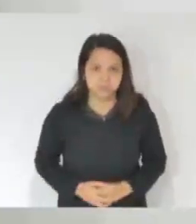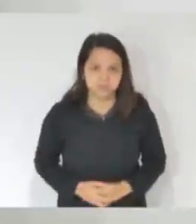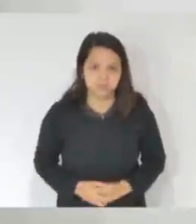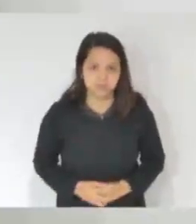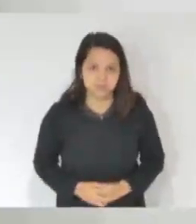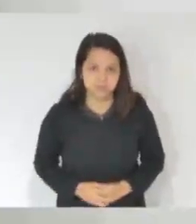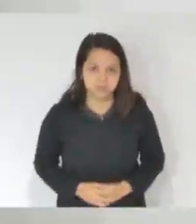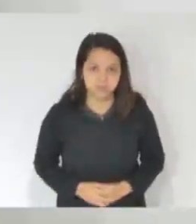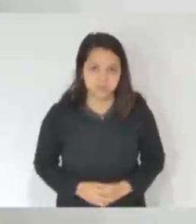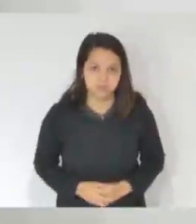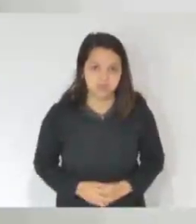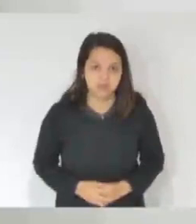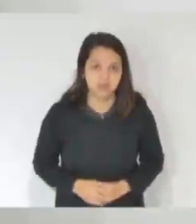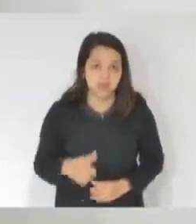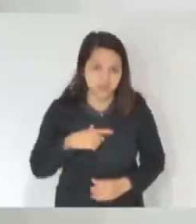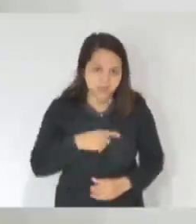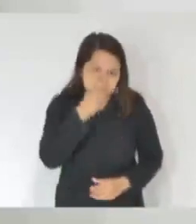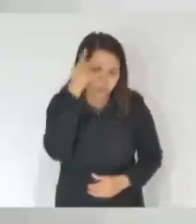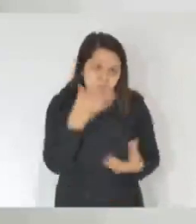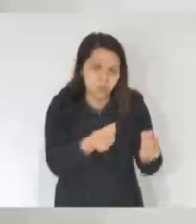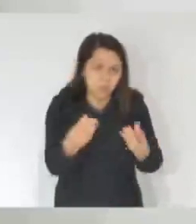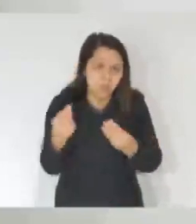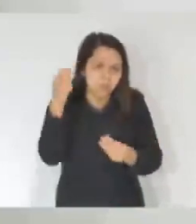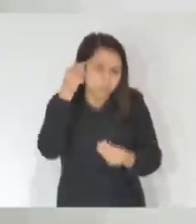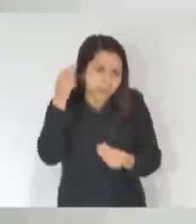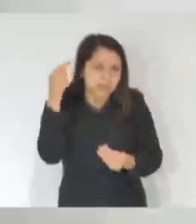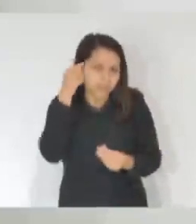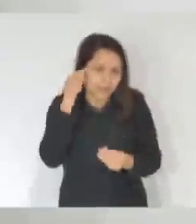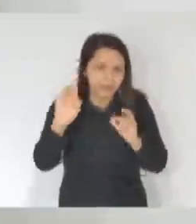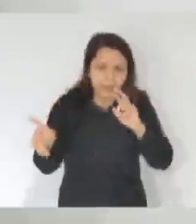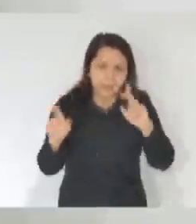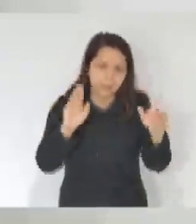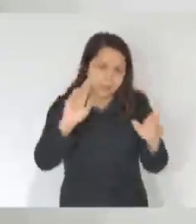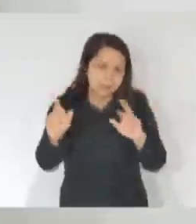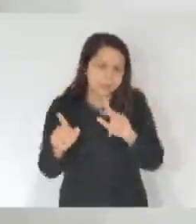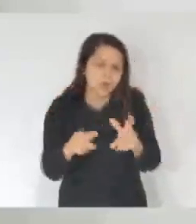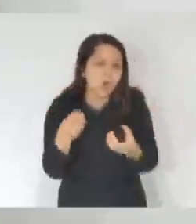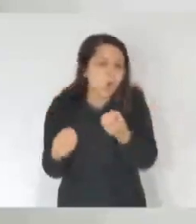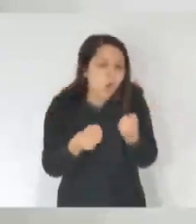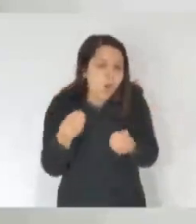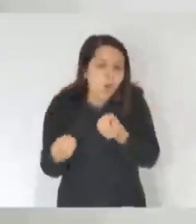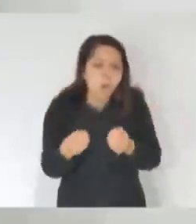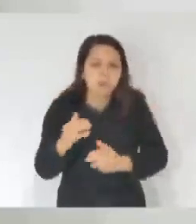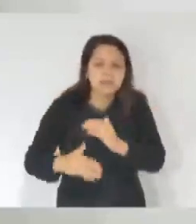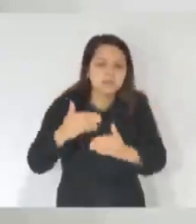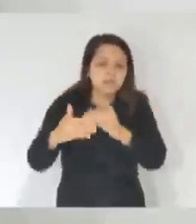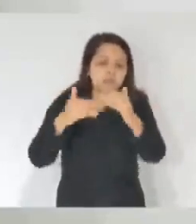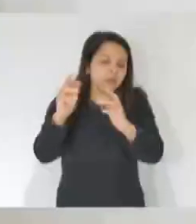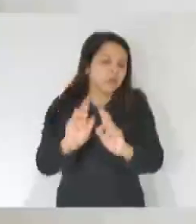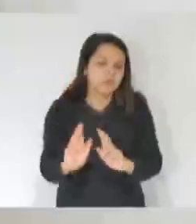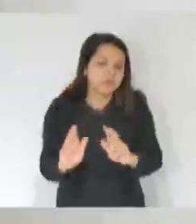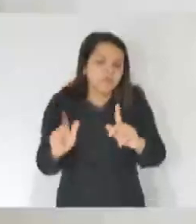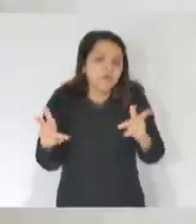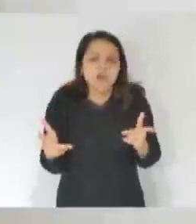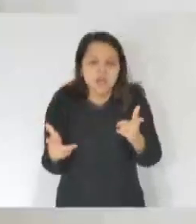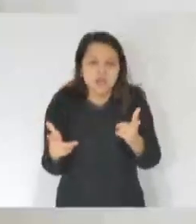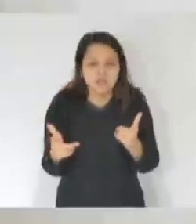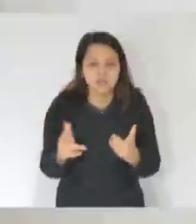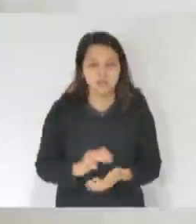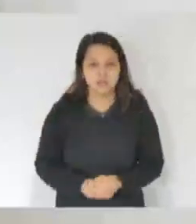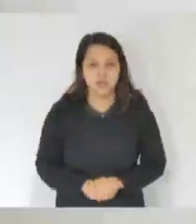E lá, e como tem muita gente pensando e pensando e pensando sobre como fazer esse desenvolvimento diferente, fazer